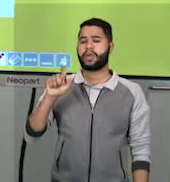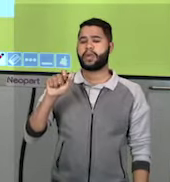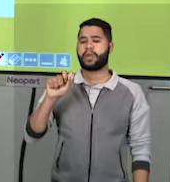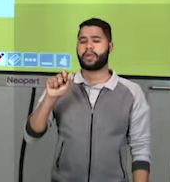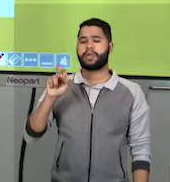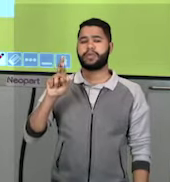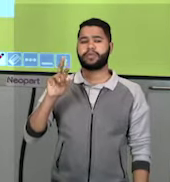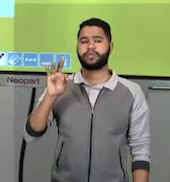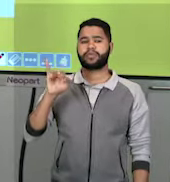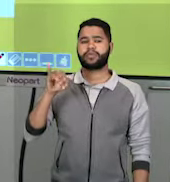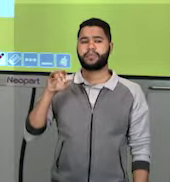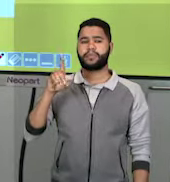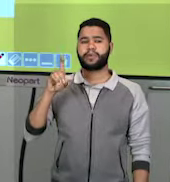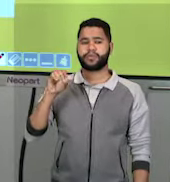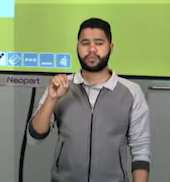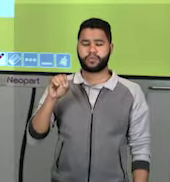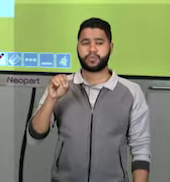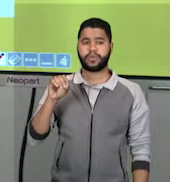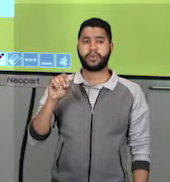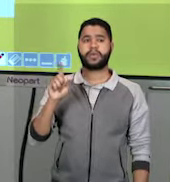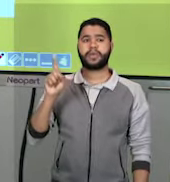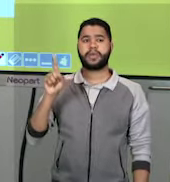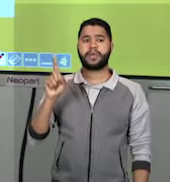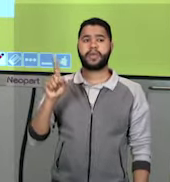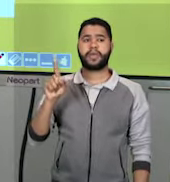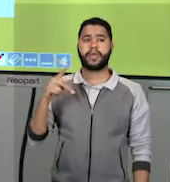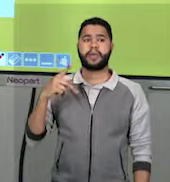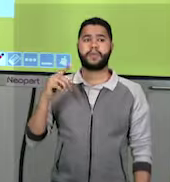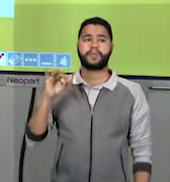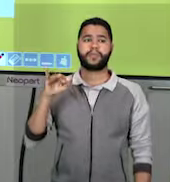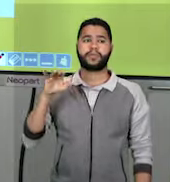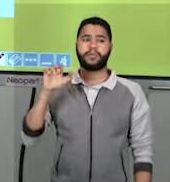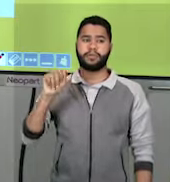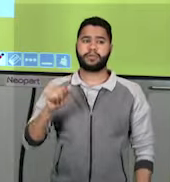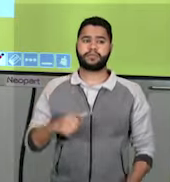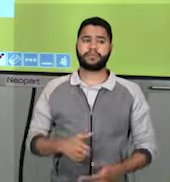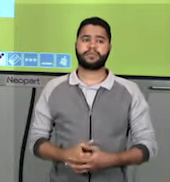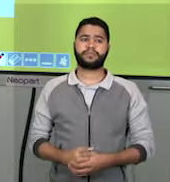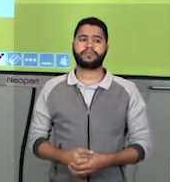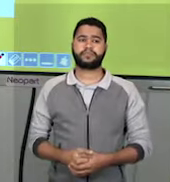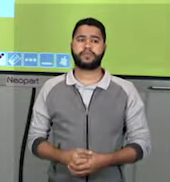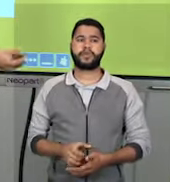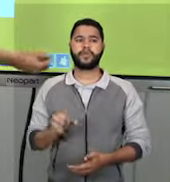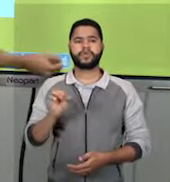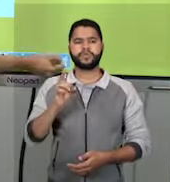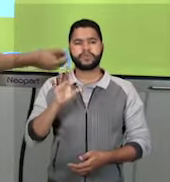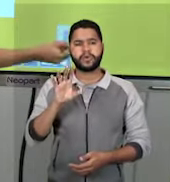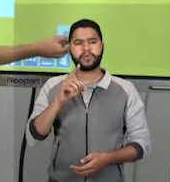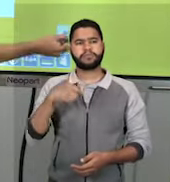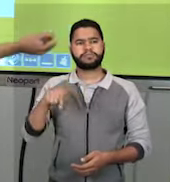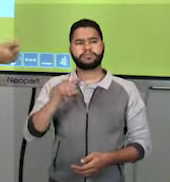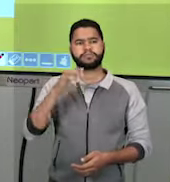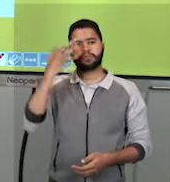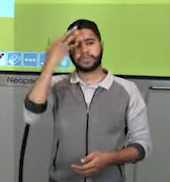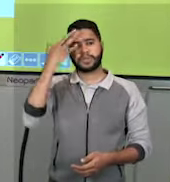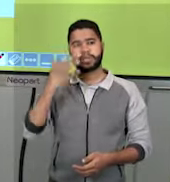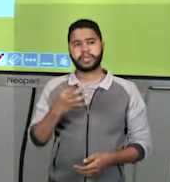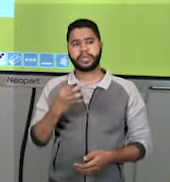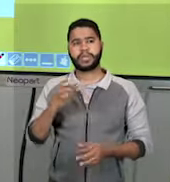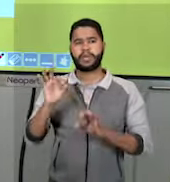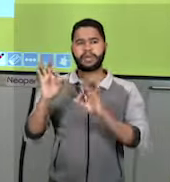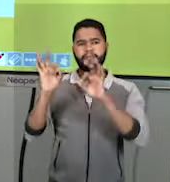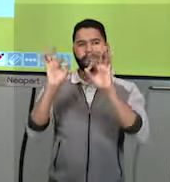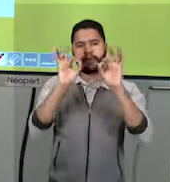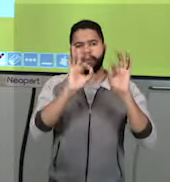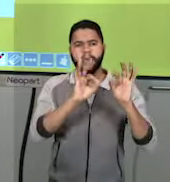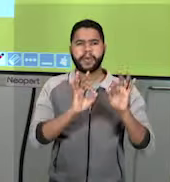aqui, no caso, é a minha potência. Então, só para a gente entender e fazer esse link